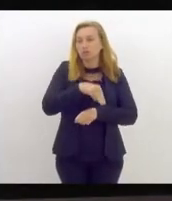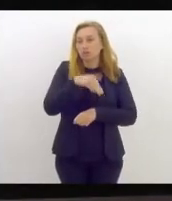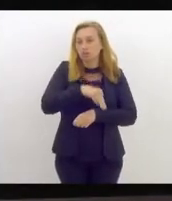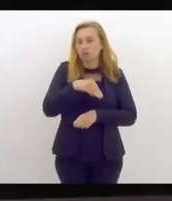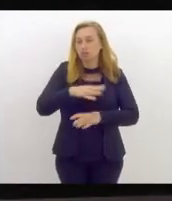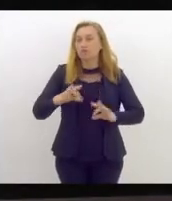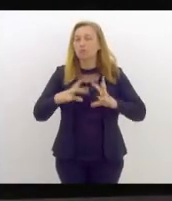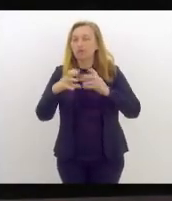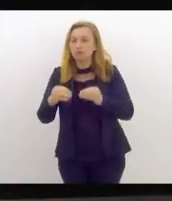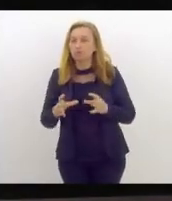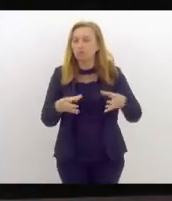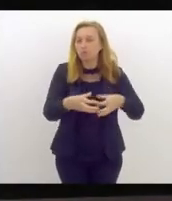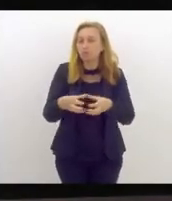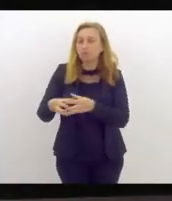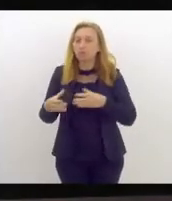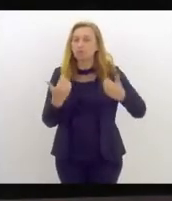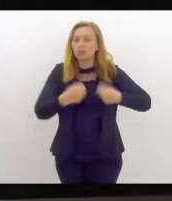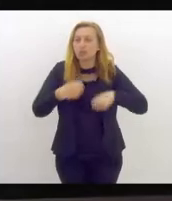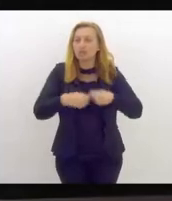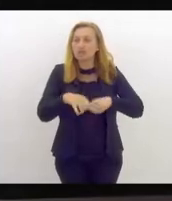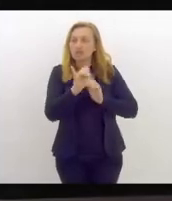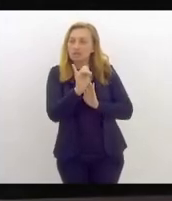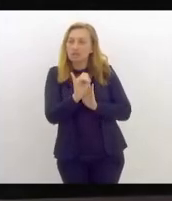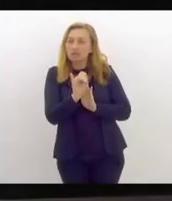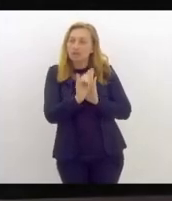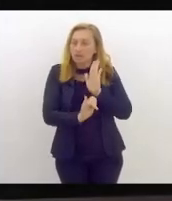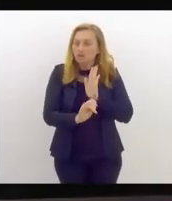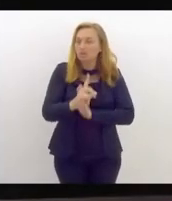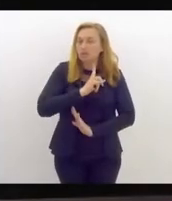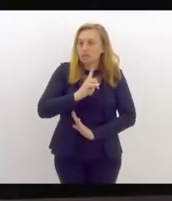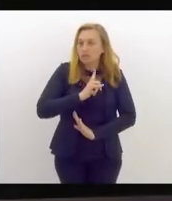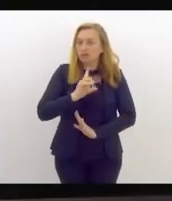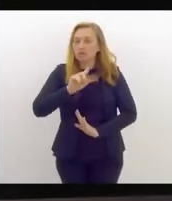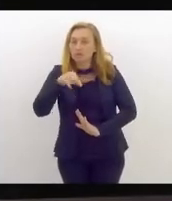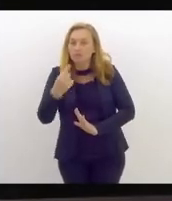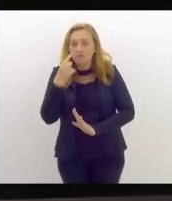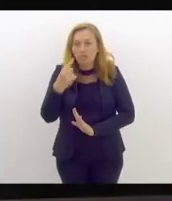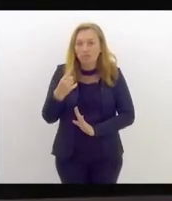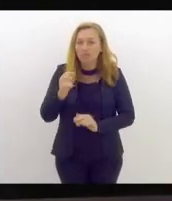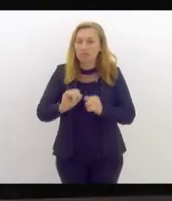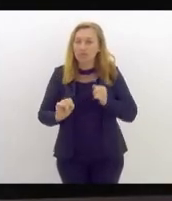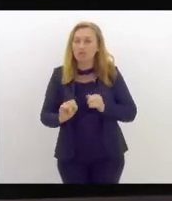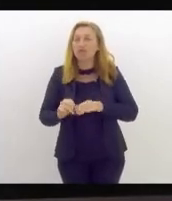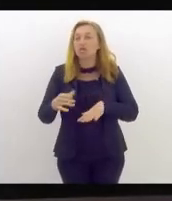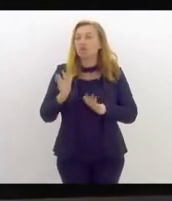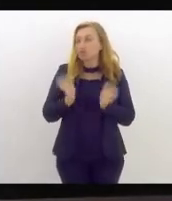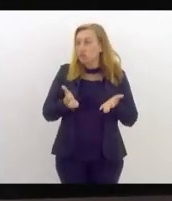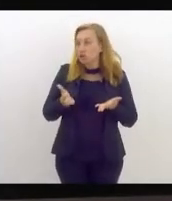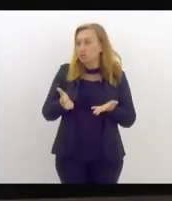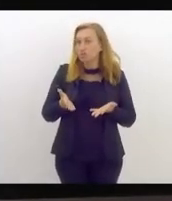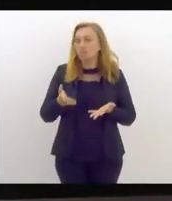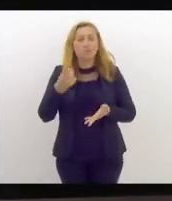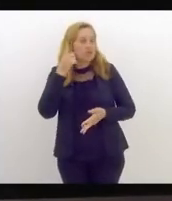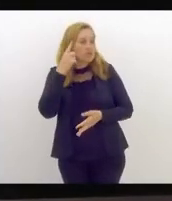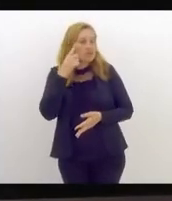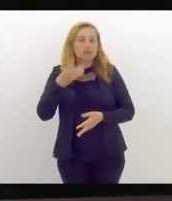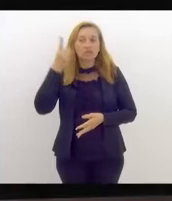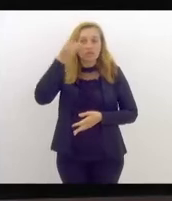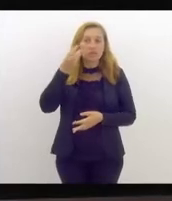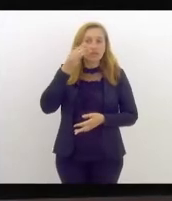e estudar analisar e ver quais são as providências tem que ser tomada porque eu já tô chegando a seguinte Conclusão o estado vai ter que